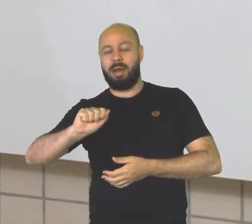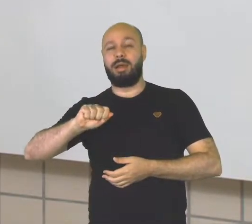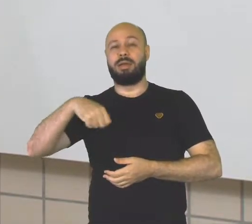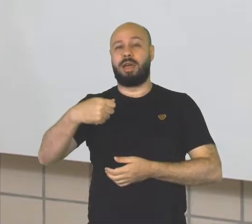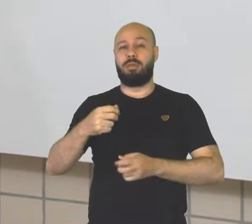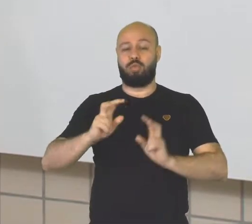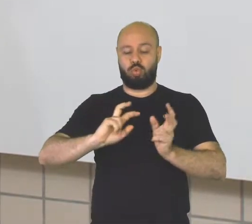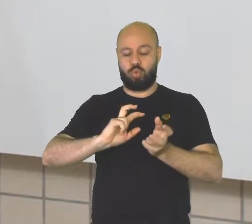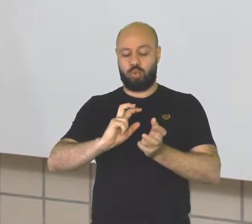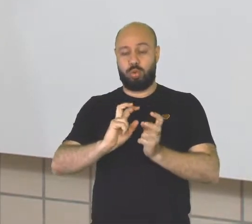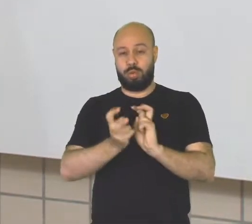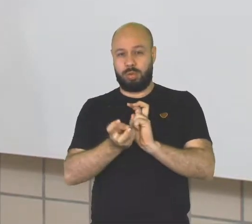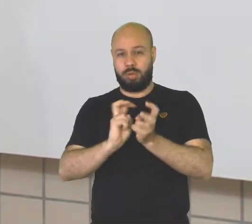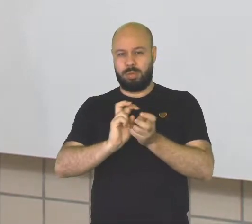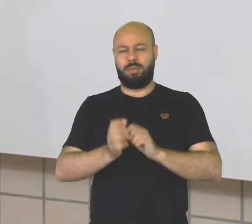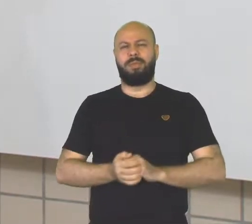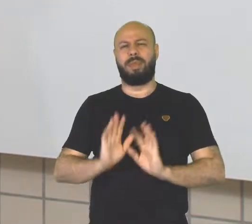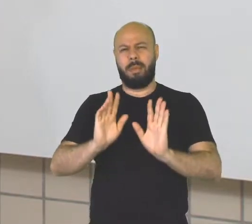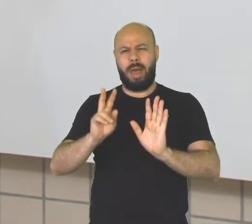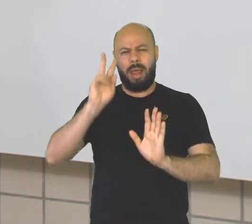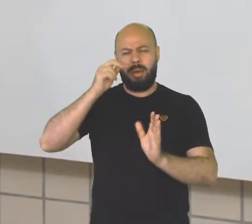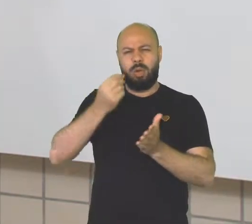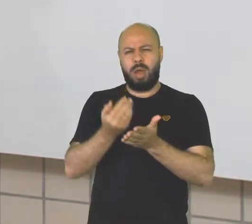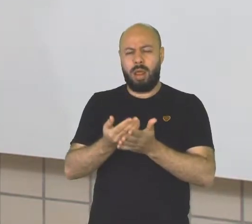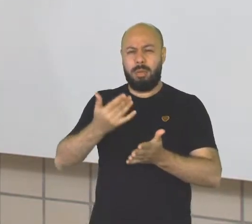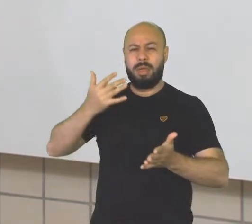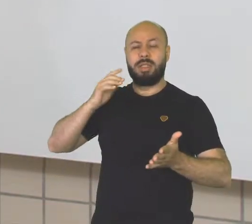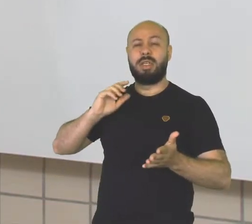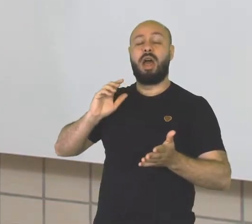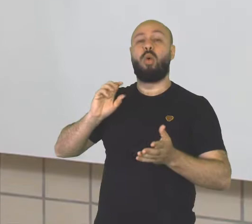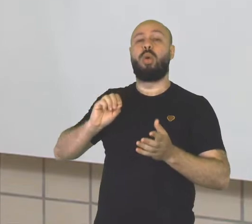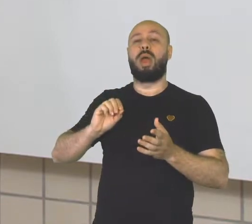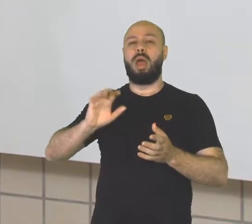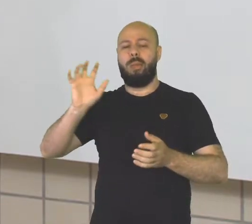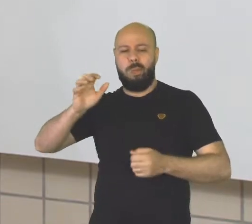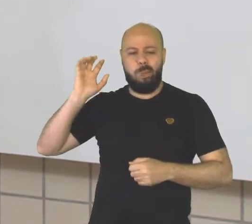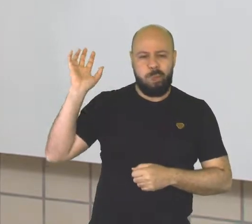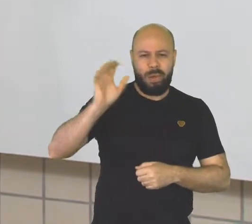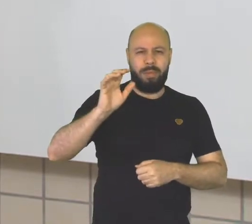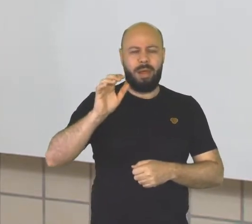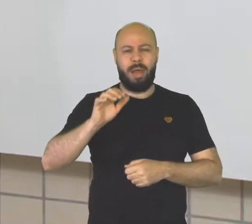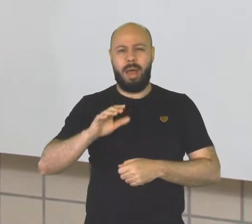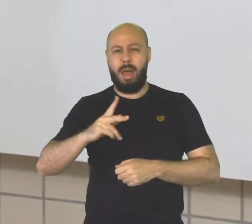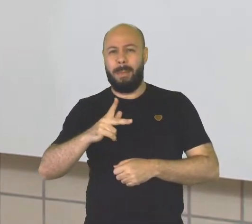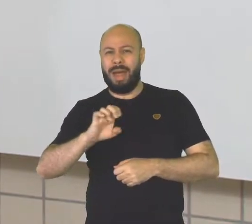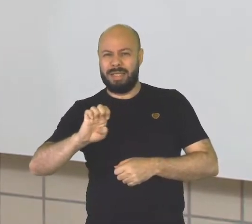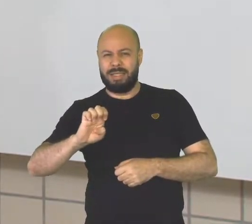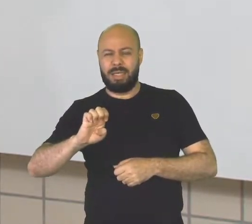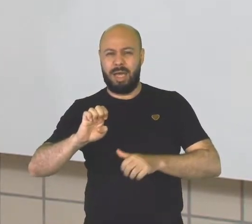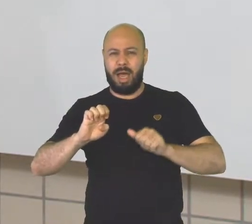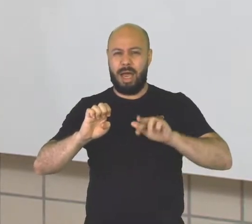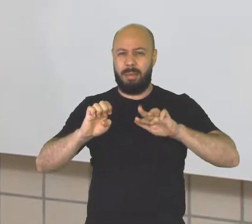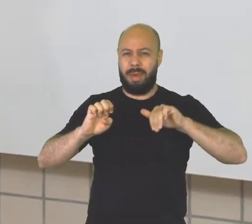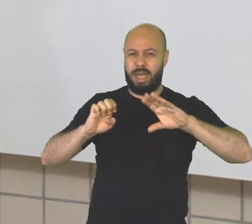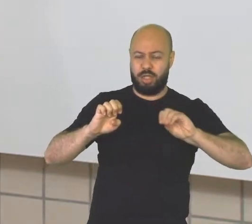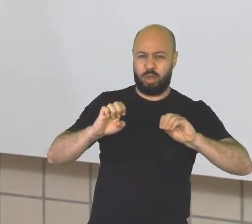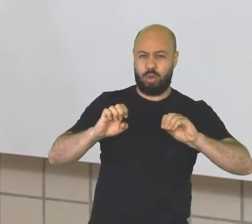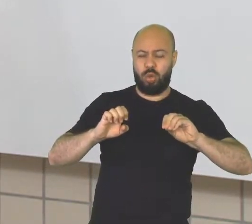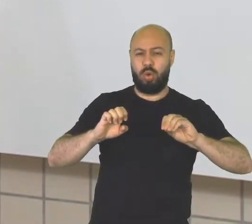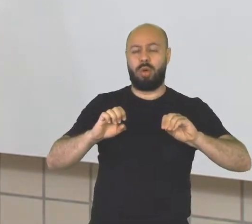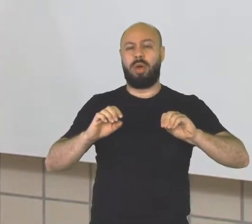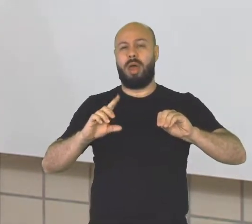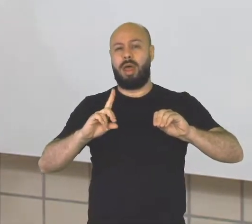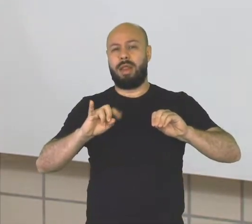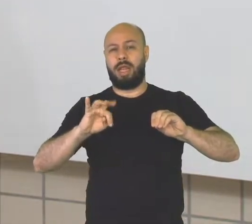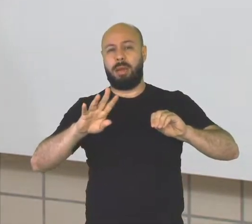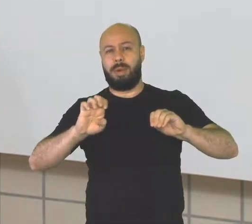nós falamos um pouquinho sobre o handebol, sobre origens e sobre dribles, passes e arremessos, tá bom? Então hoje nós vamos